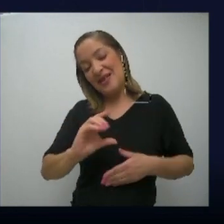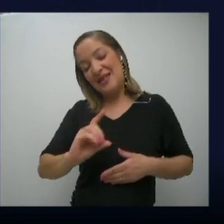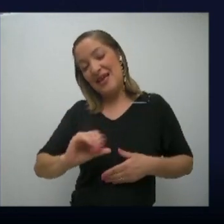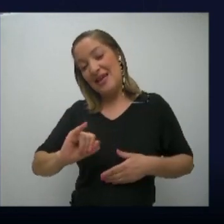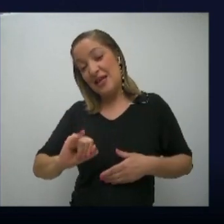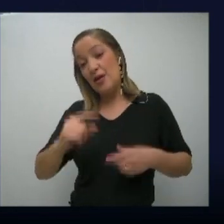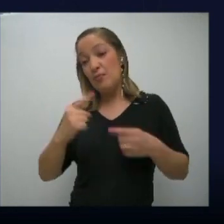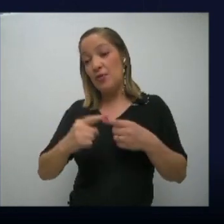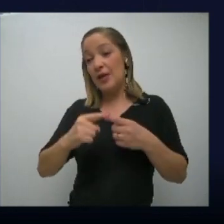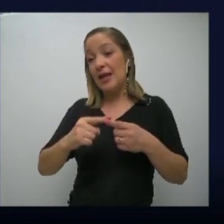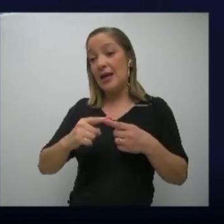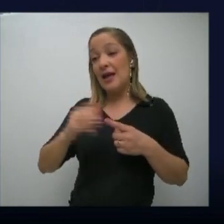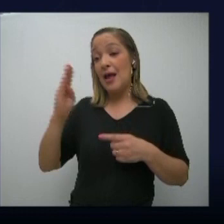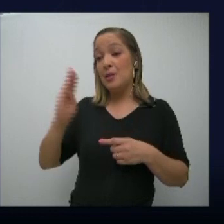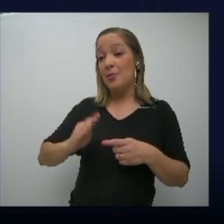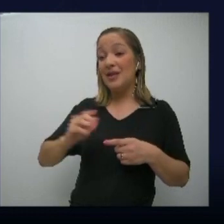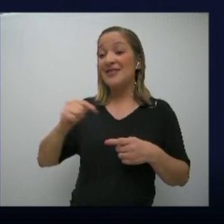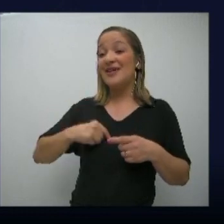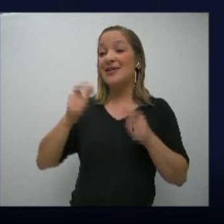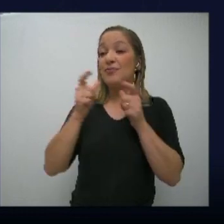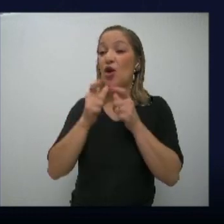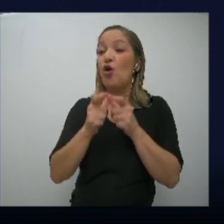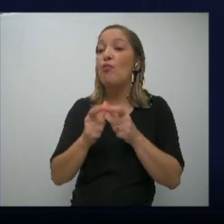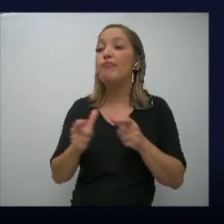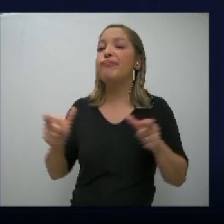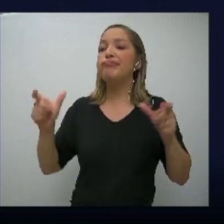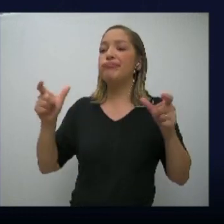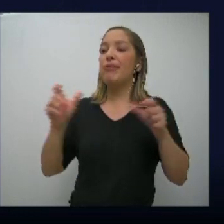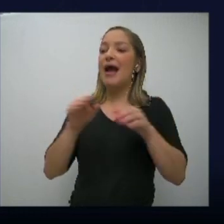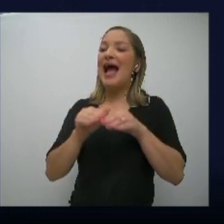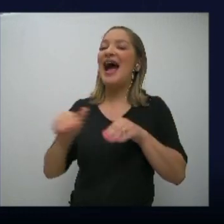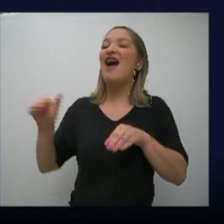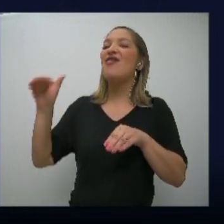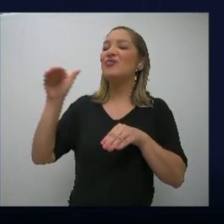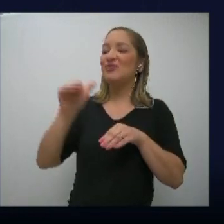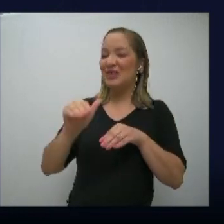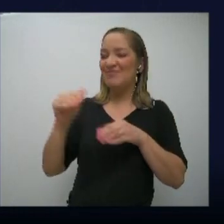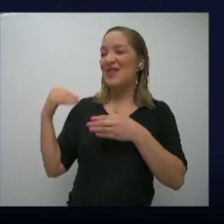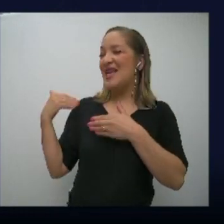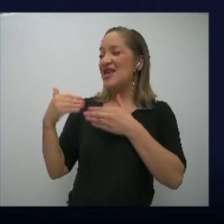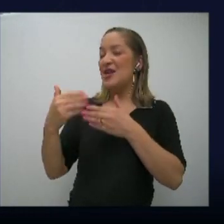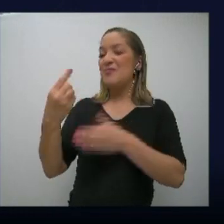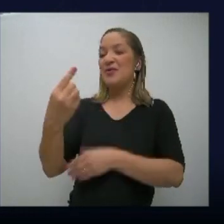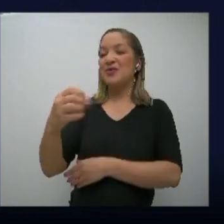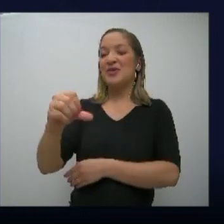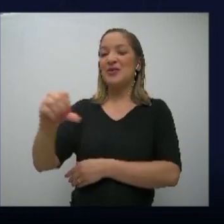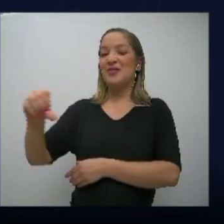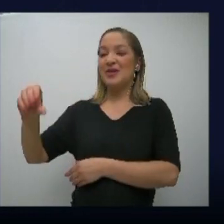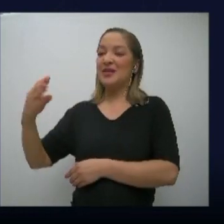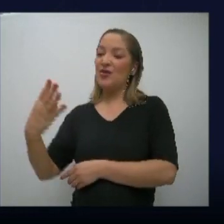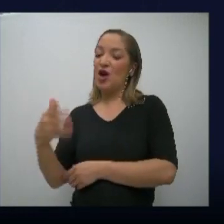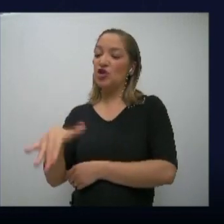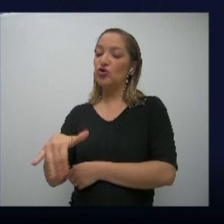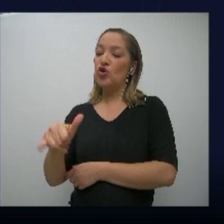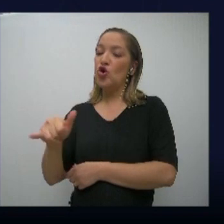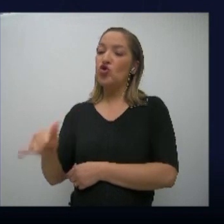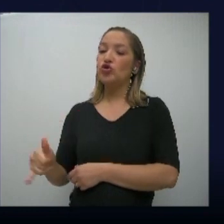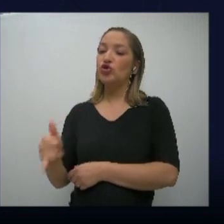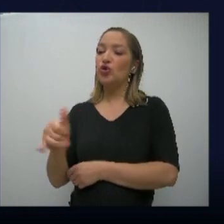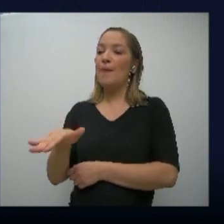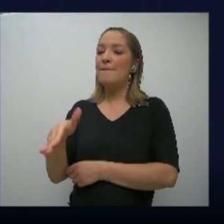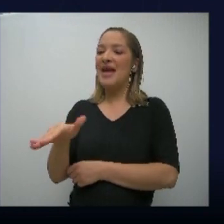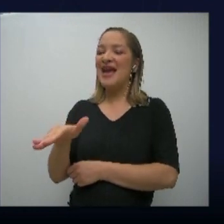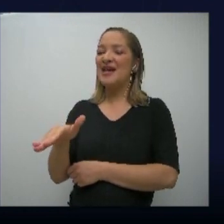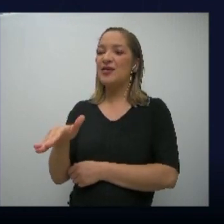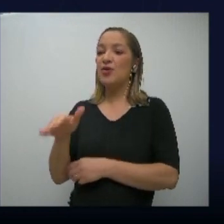CD no Brasil nesses anos todos foi muito alta né falei anteriormente Desde 94 juros médios no Brasil mesmo com os dois de Santo atuais